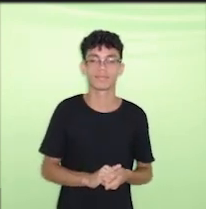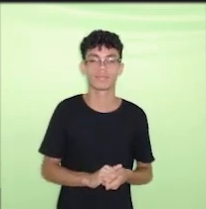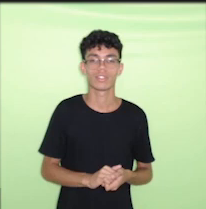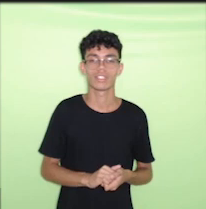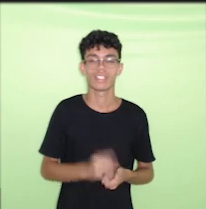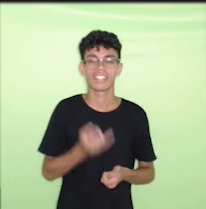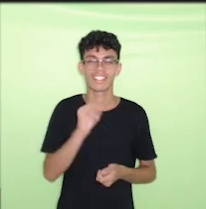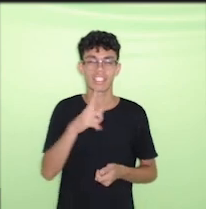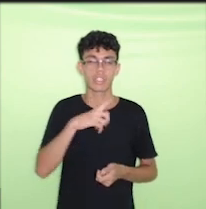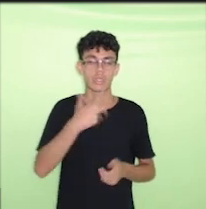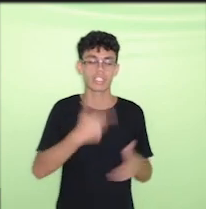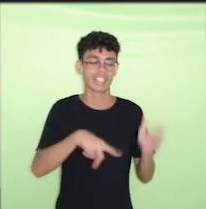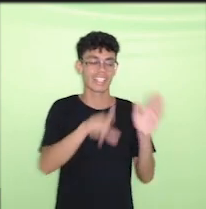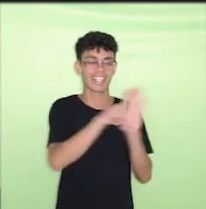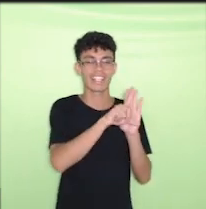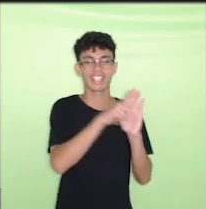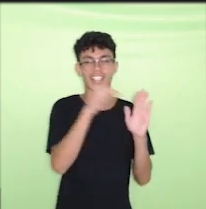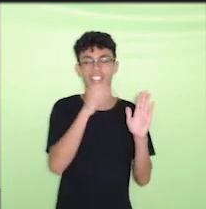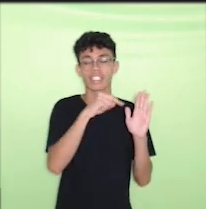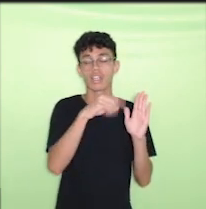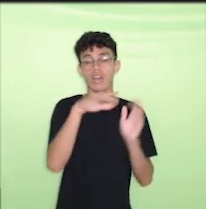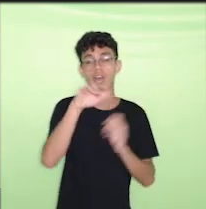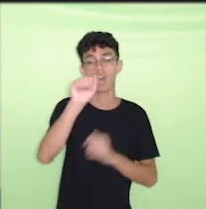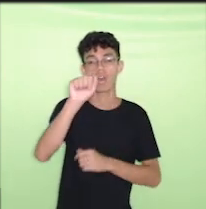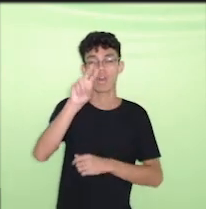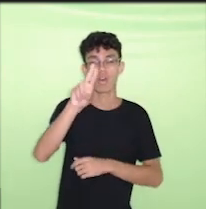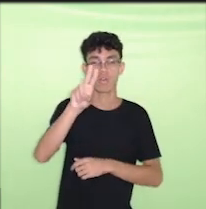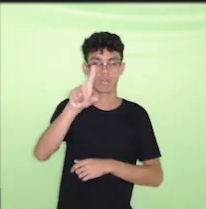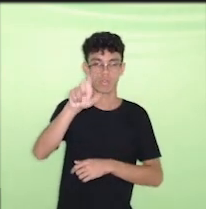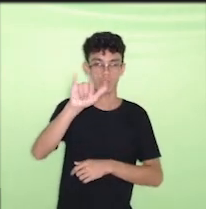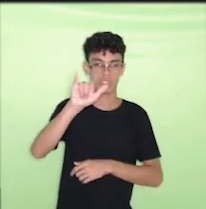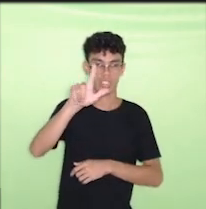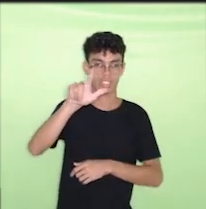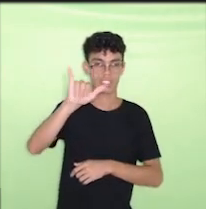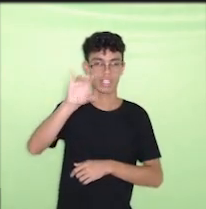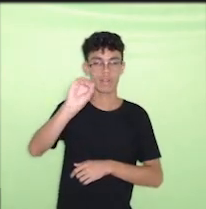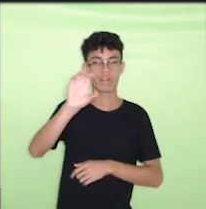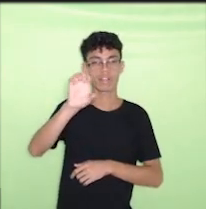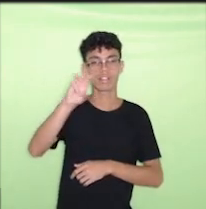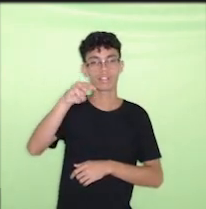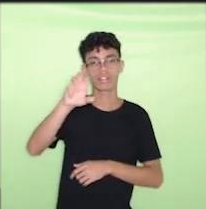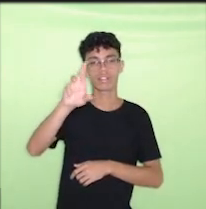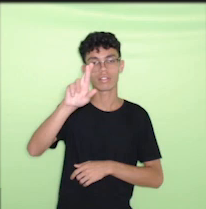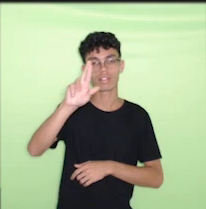sem essa lei, sem esse auxílio emergencial, essa renda emergencial,